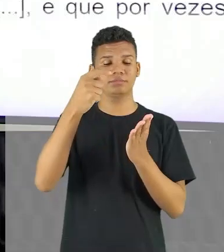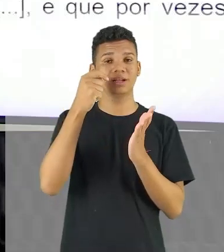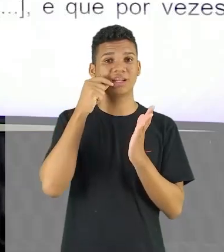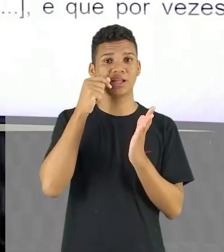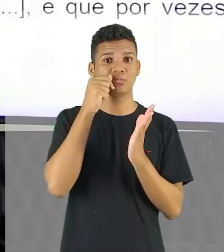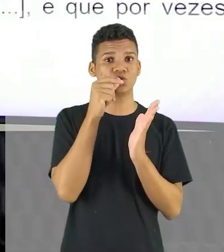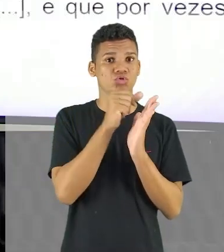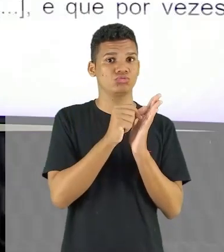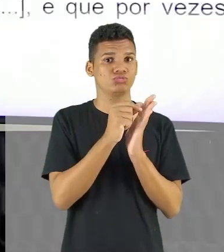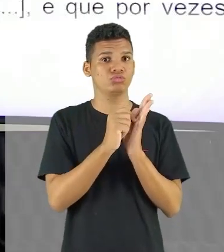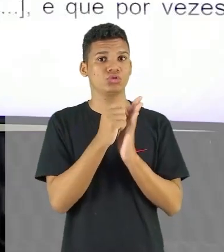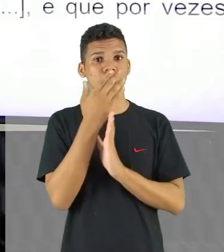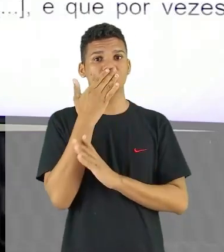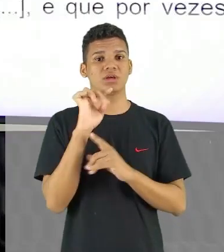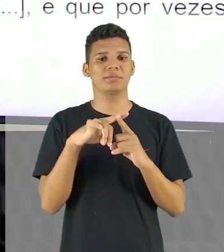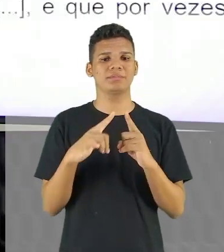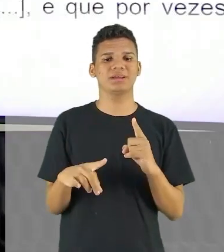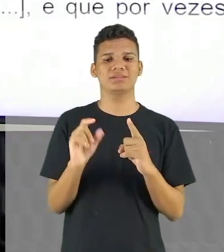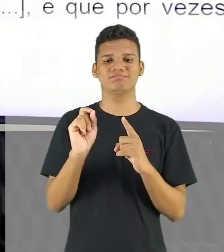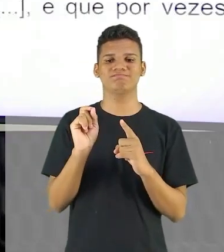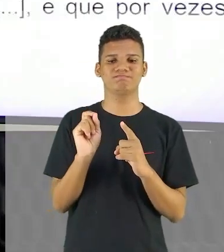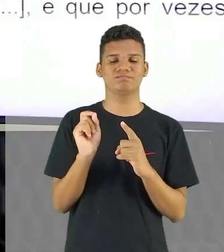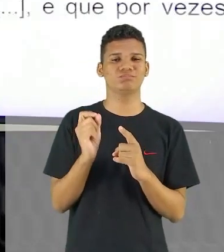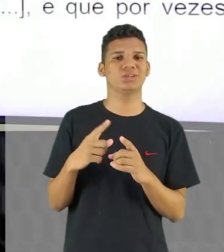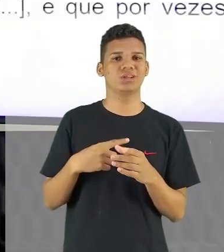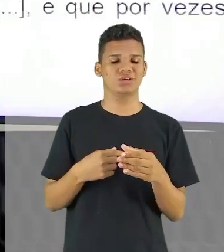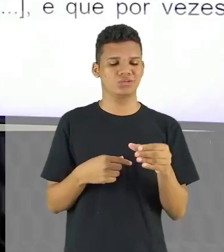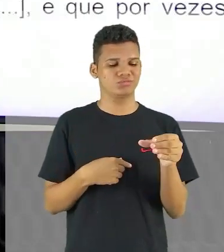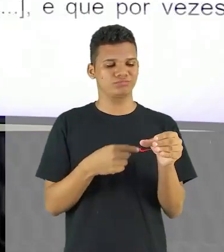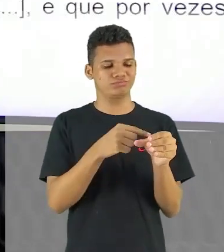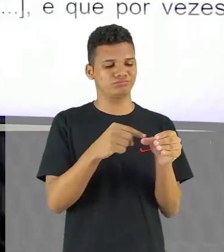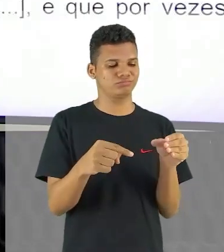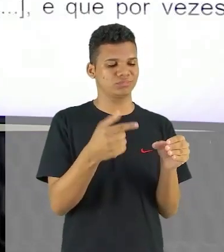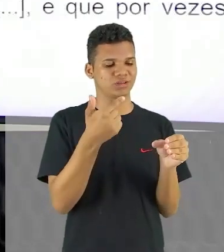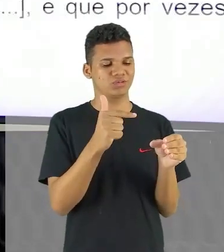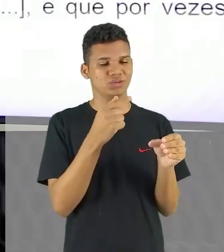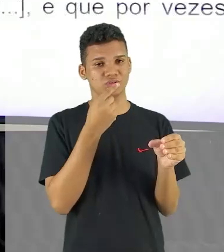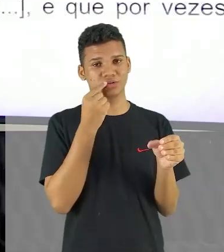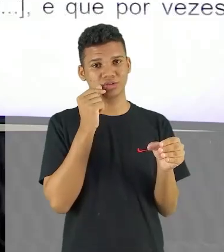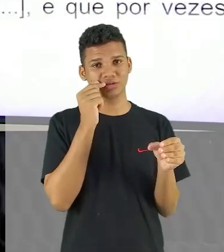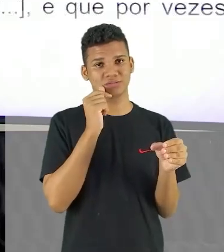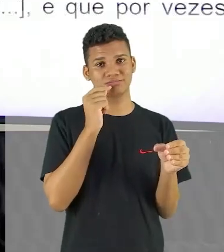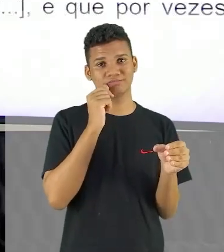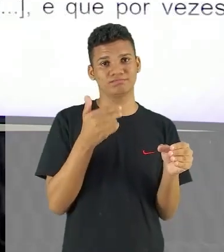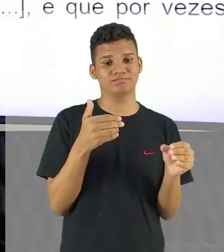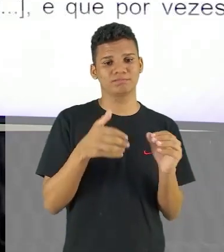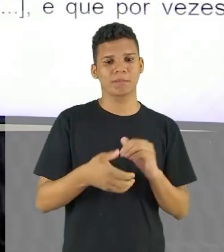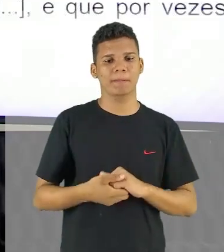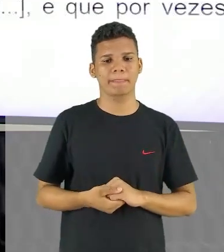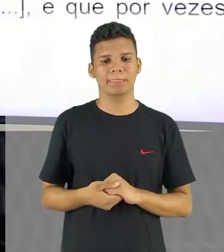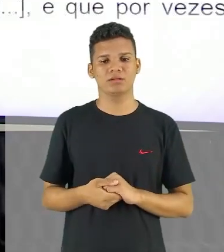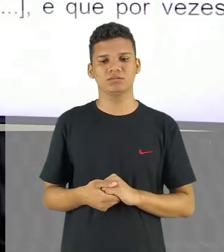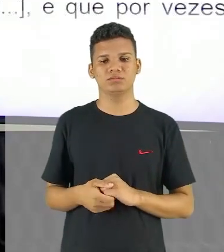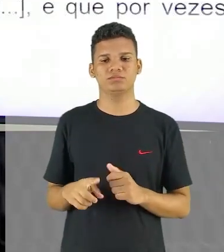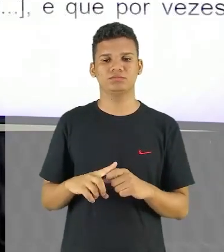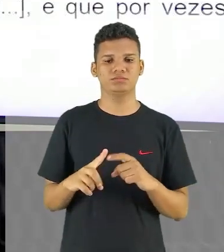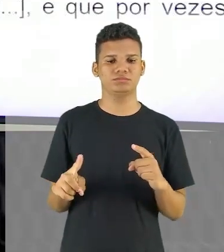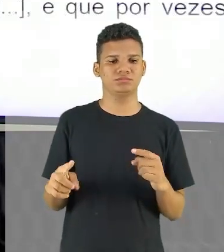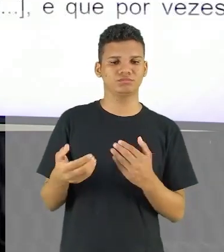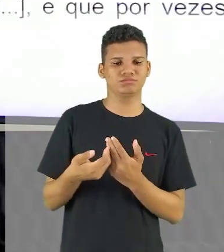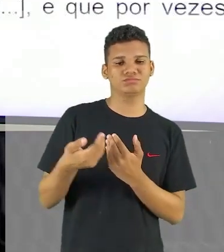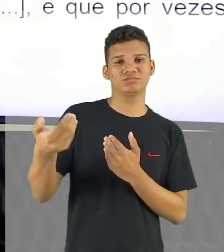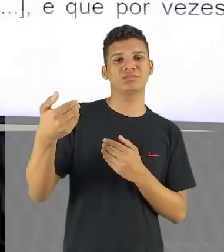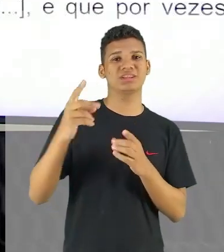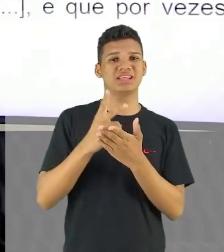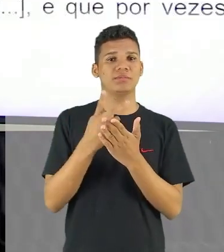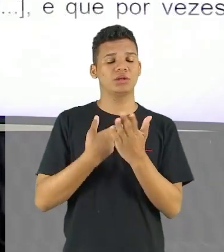agora com uma velha caixa vazia. A saudade das horas que passava à mesa da varanda desenhando